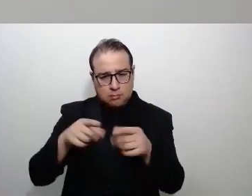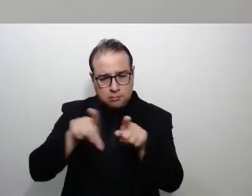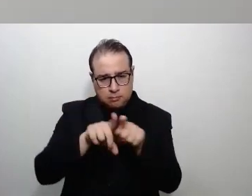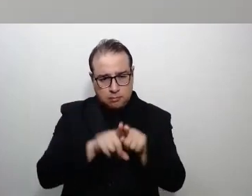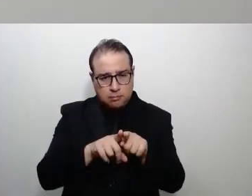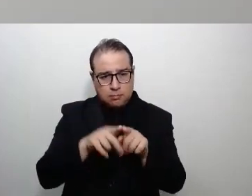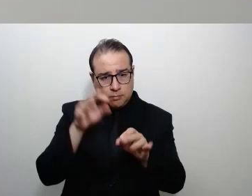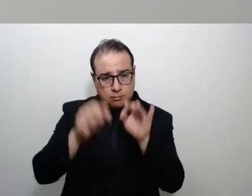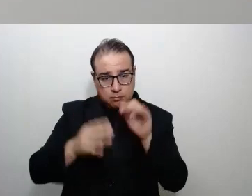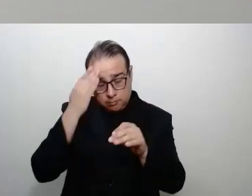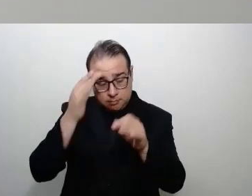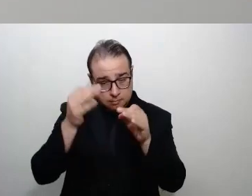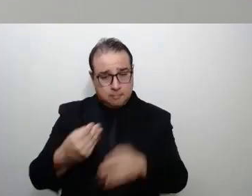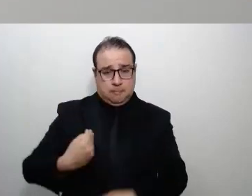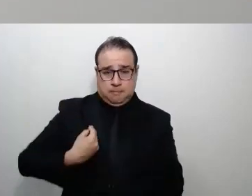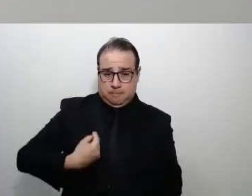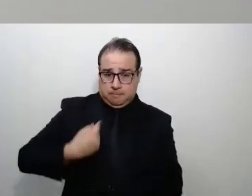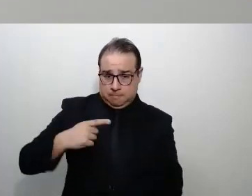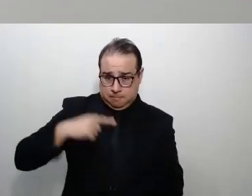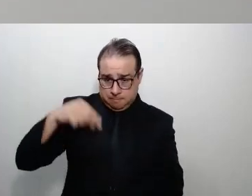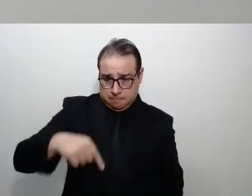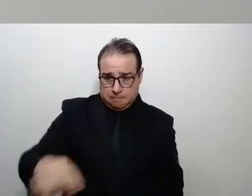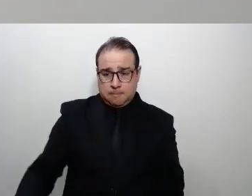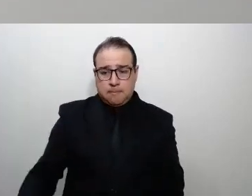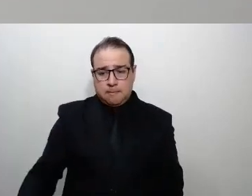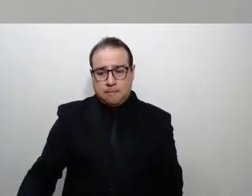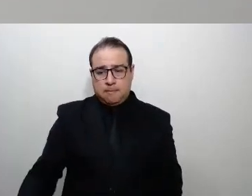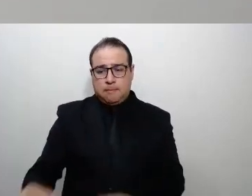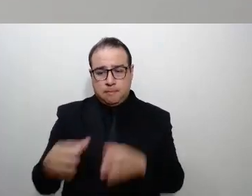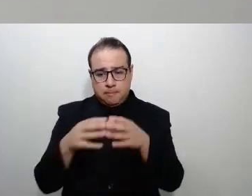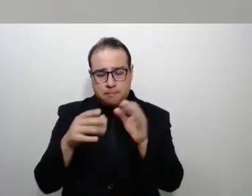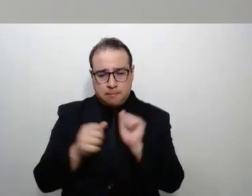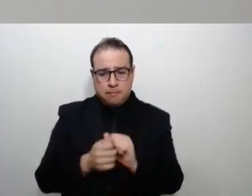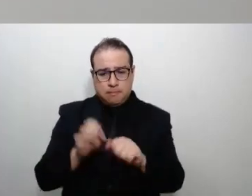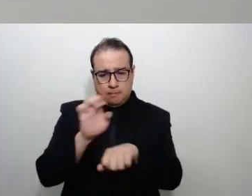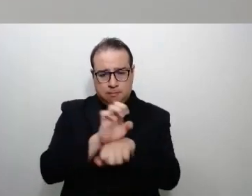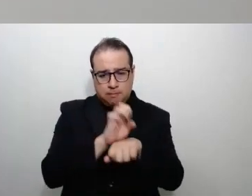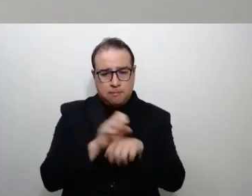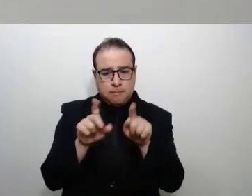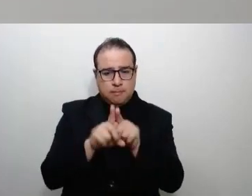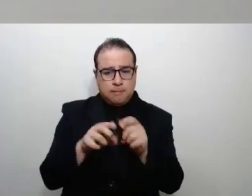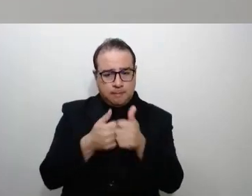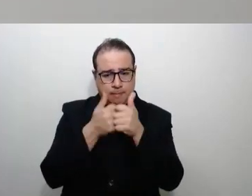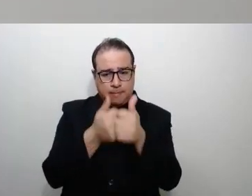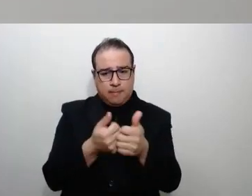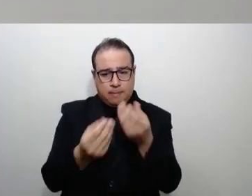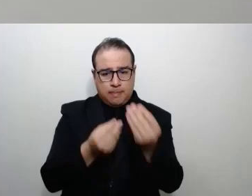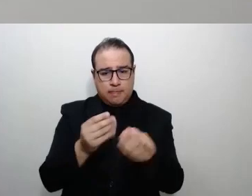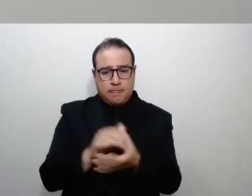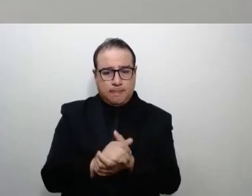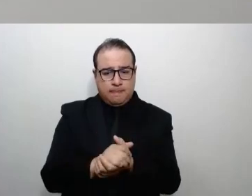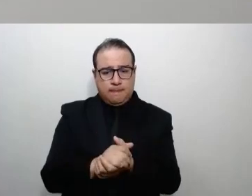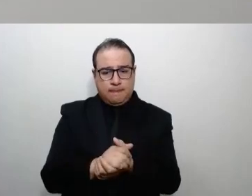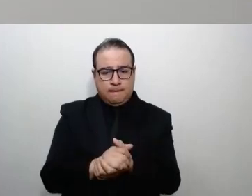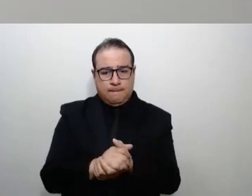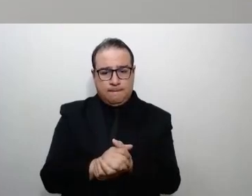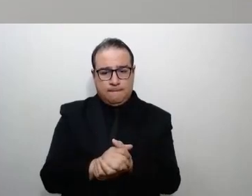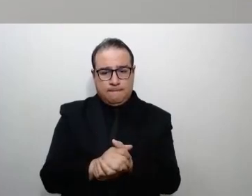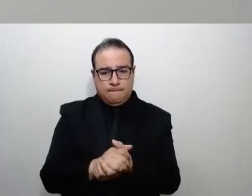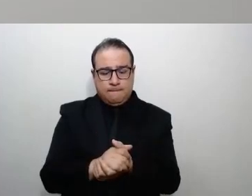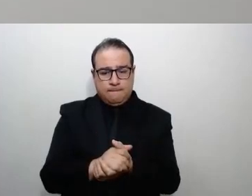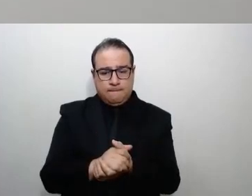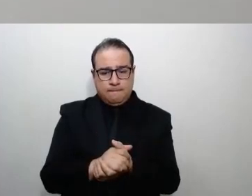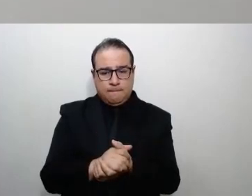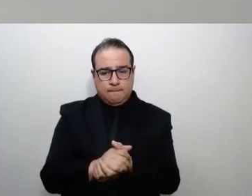aqui presente lado a lado na justiça estadual acompanhando essa essa